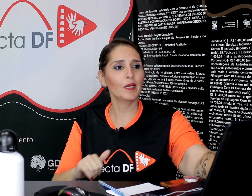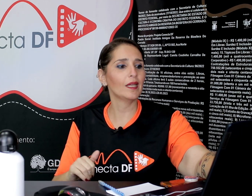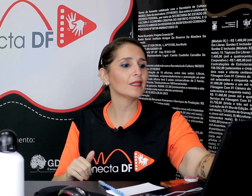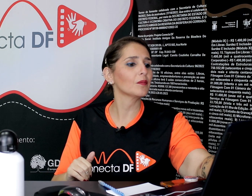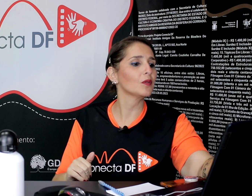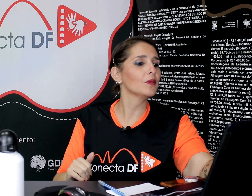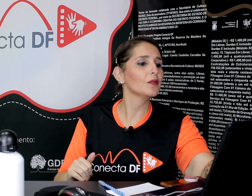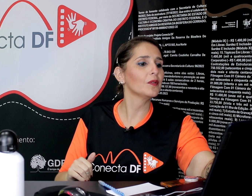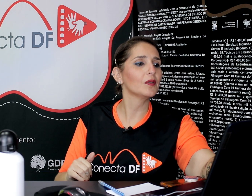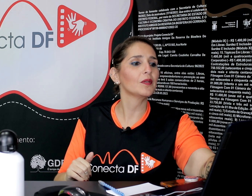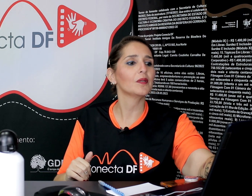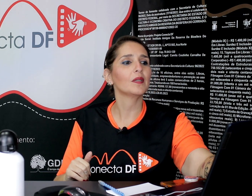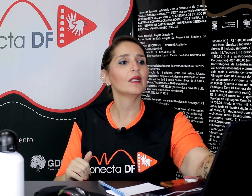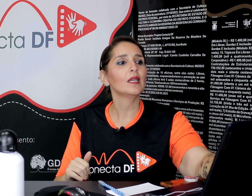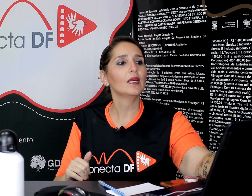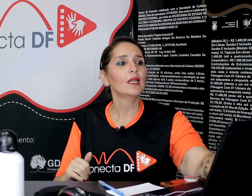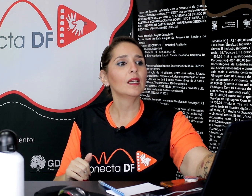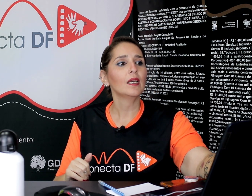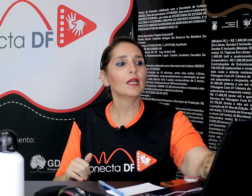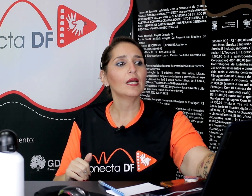Isso mesmo.